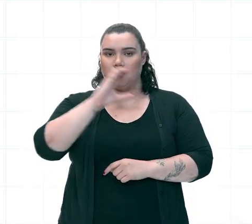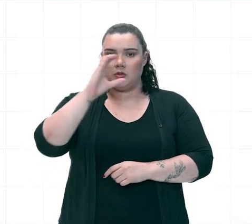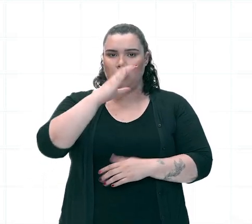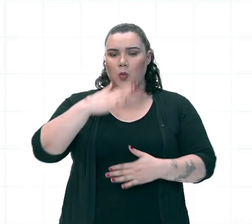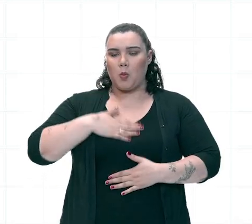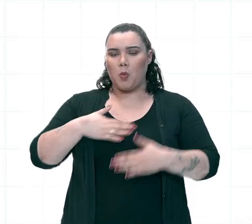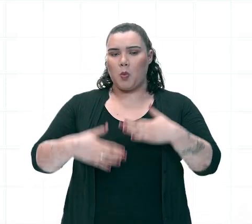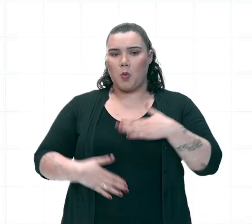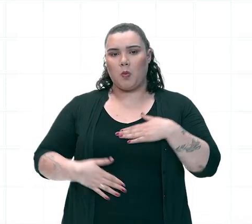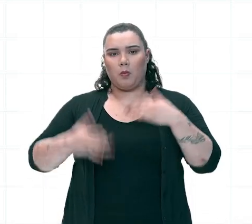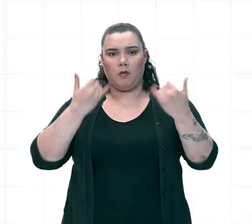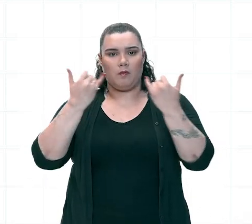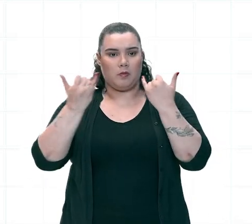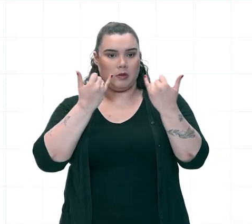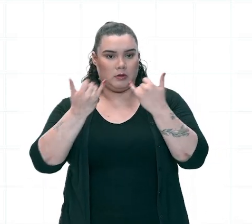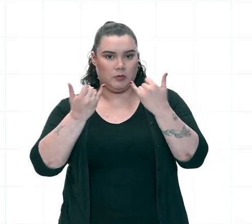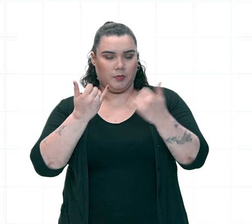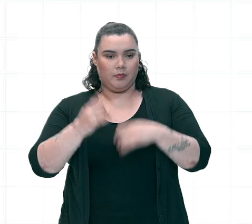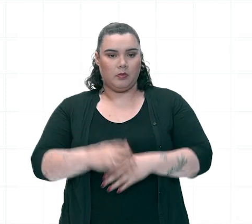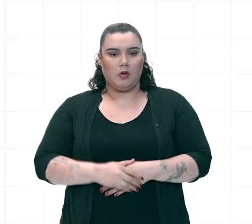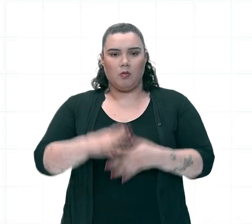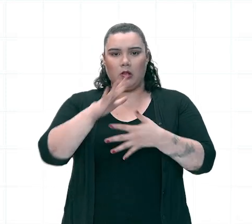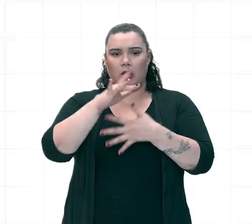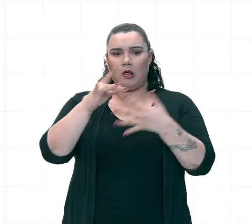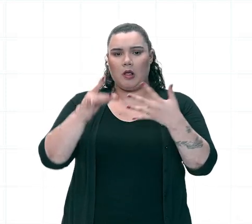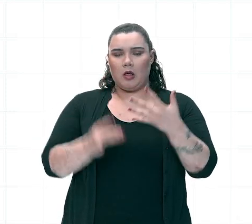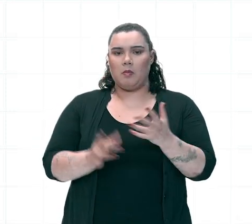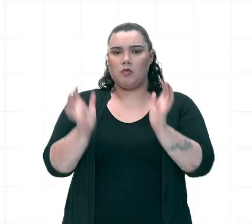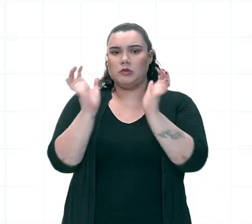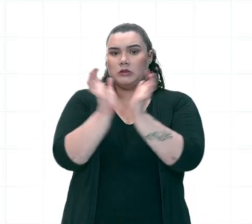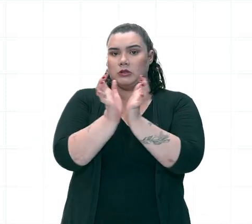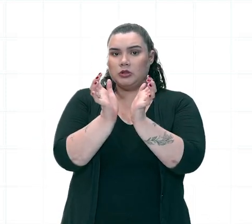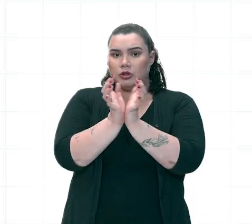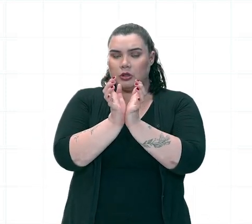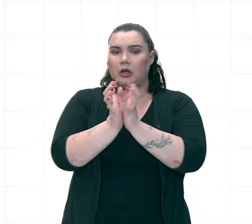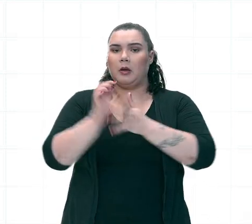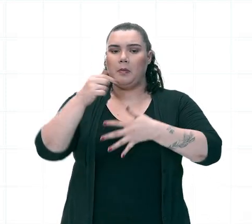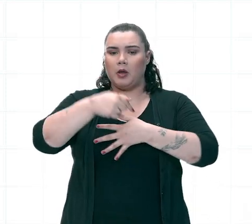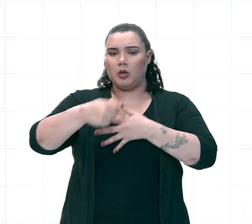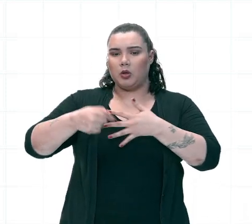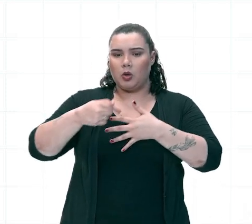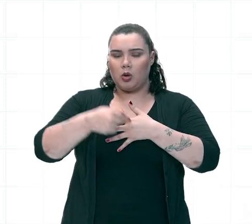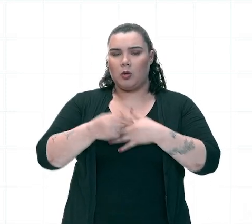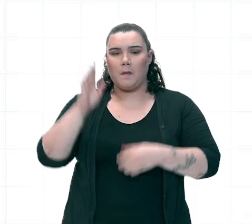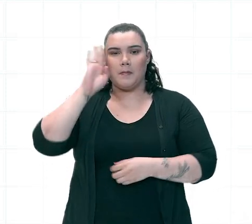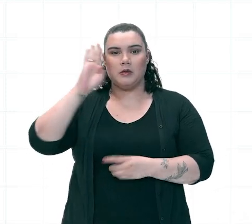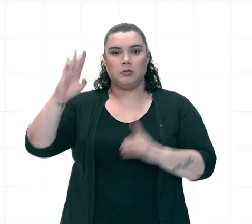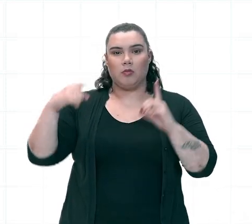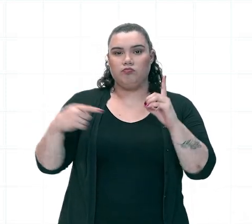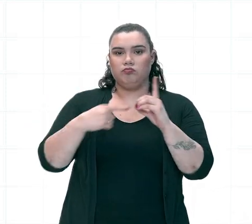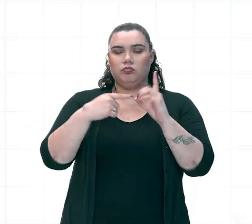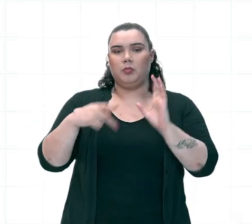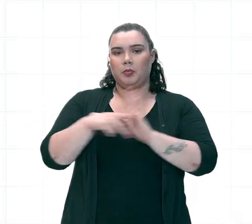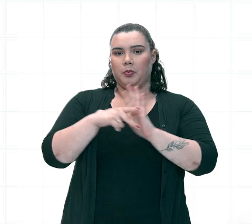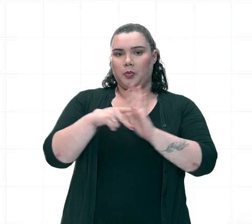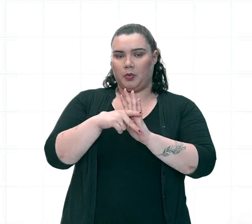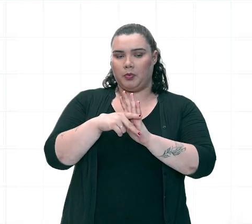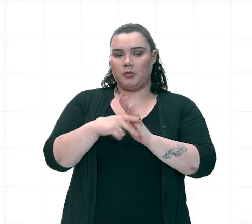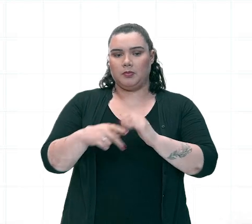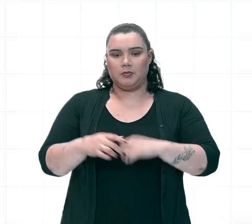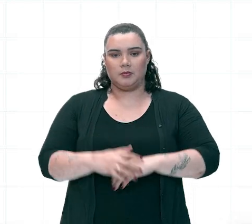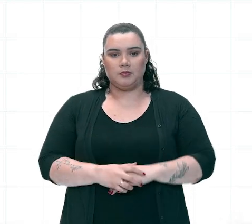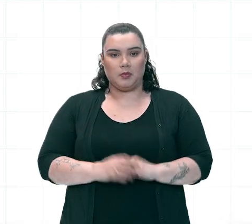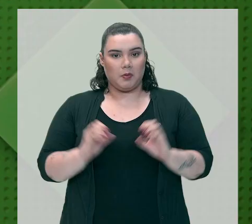conhecimento mecanismos reprodutivos e no detalhamento sistema endócrino e os principais hormônios do